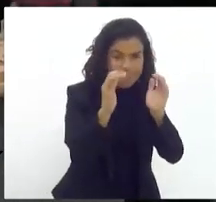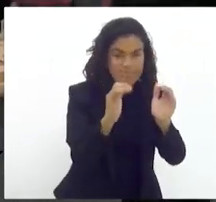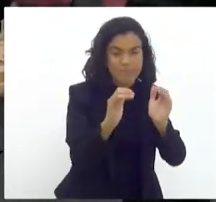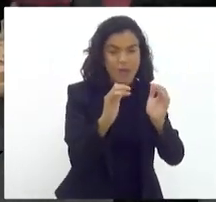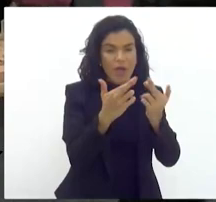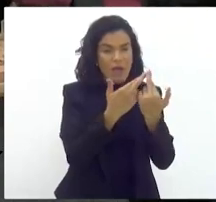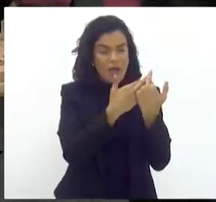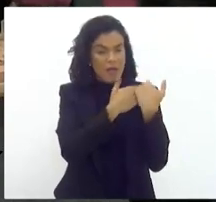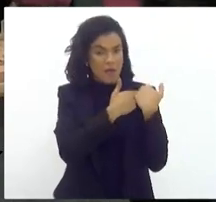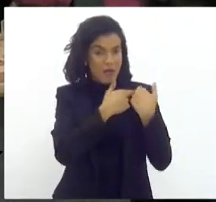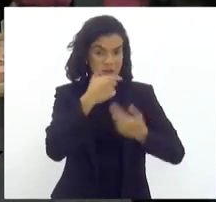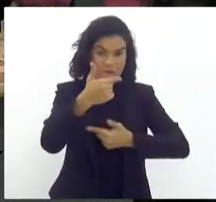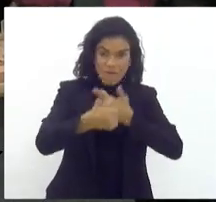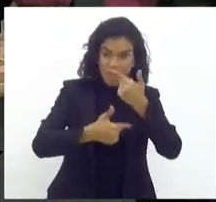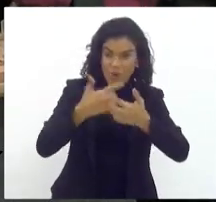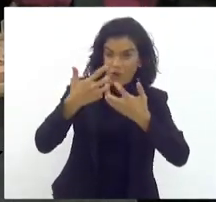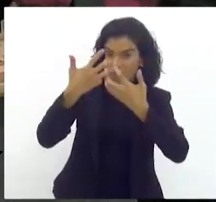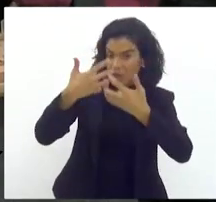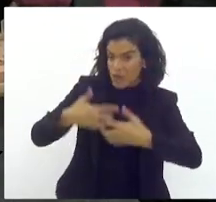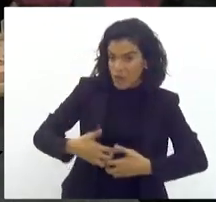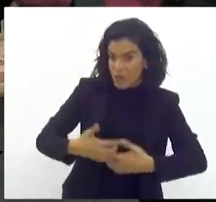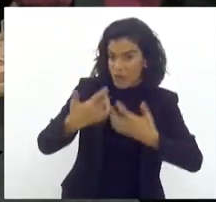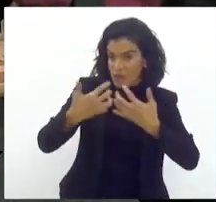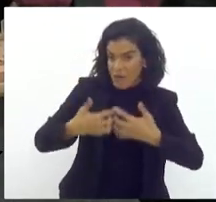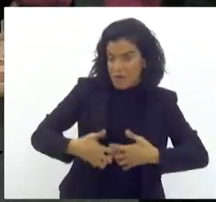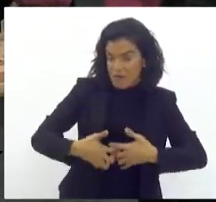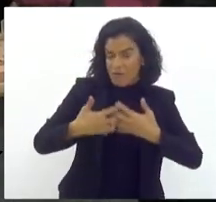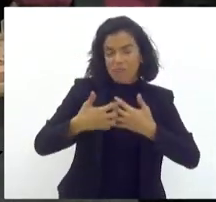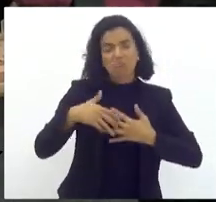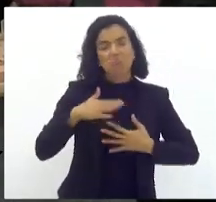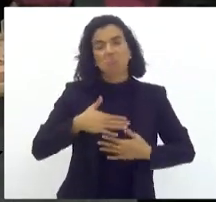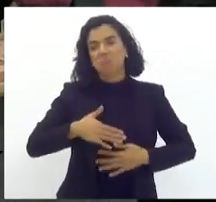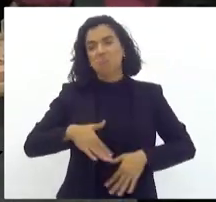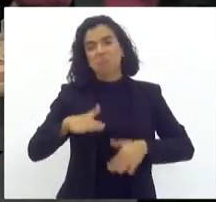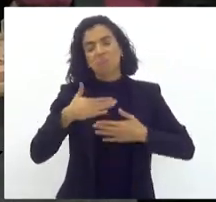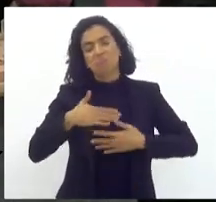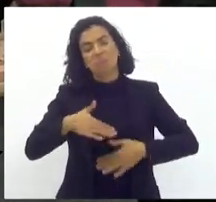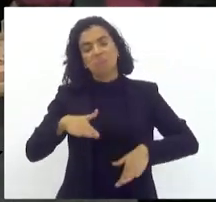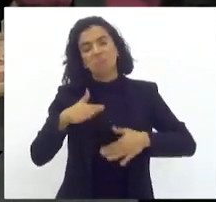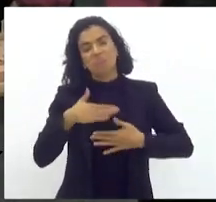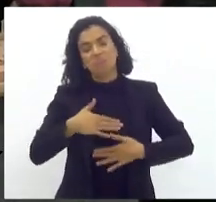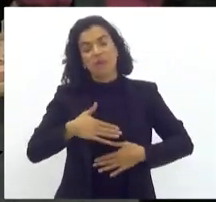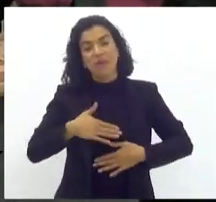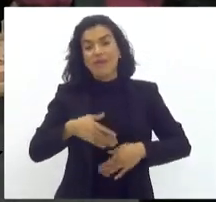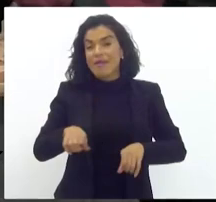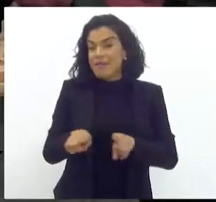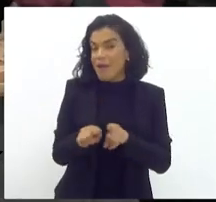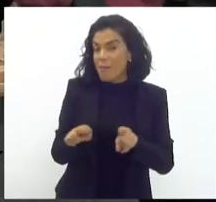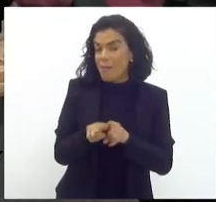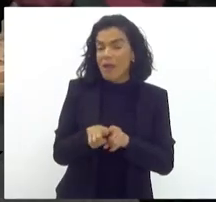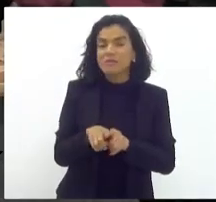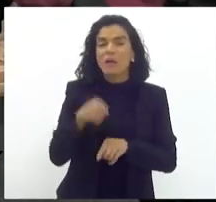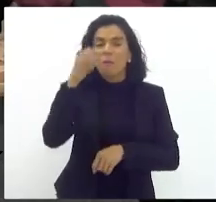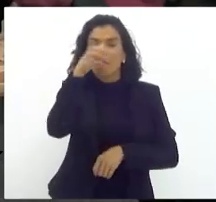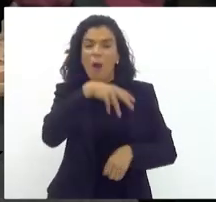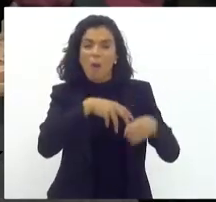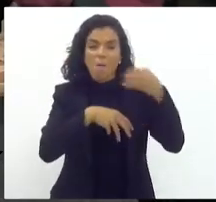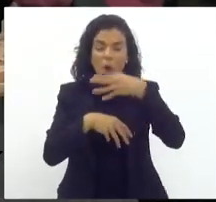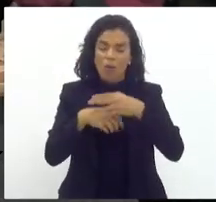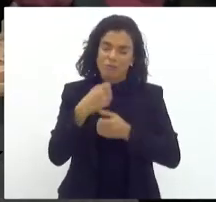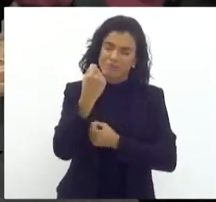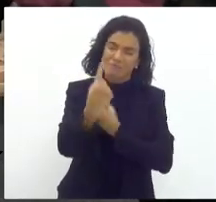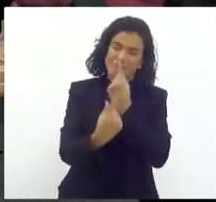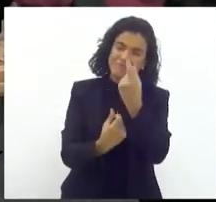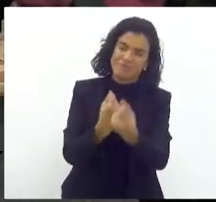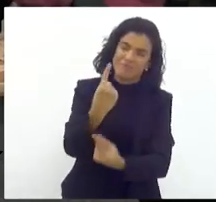dever funcionando né com tranquilidade e sobretudo sem excessos raríssimos